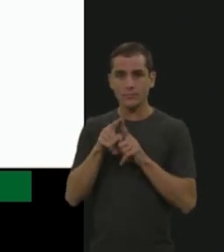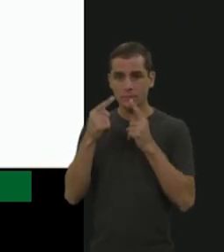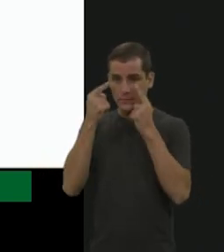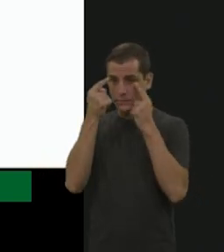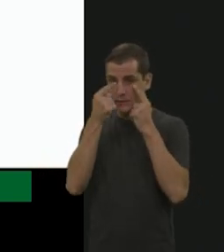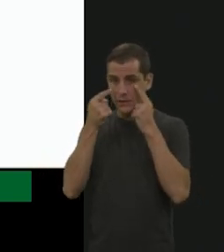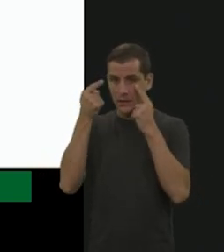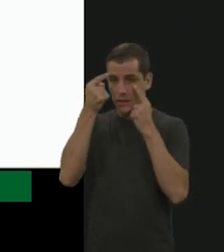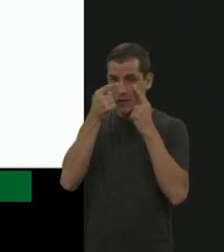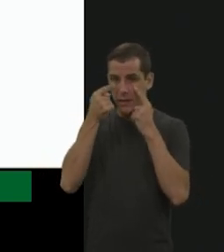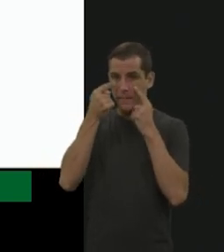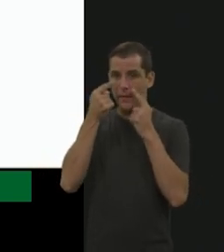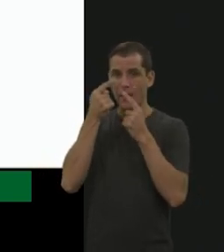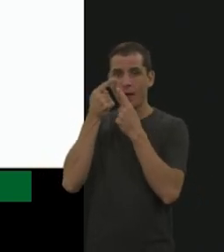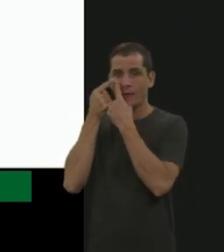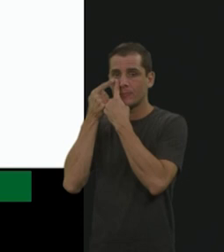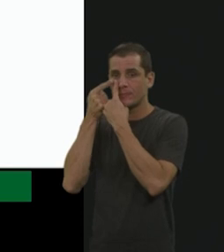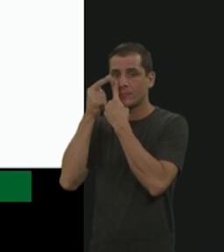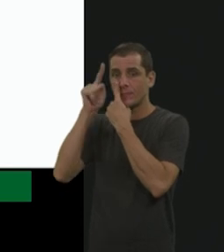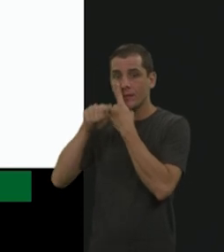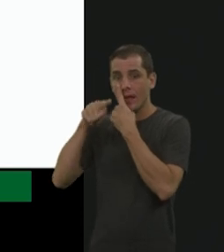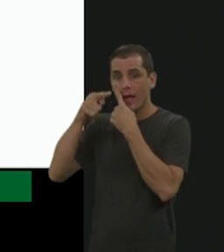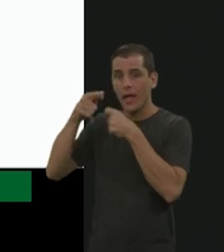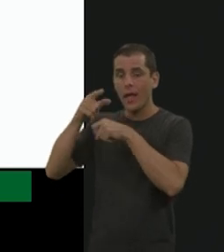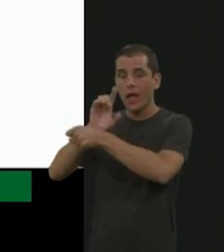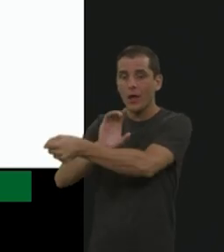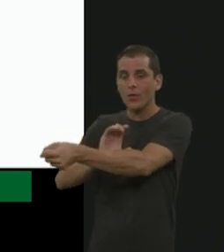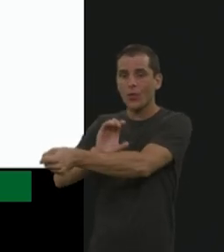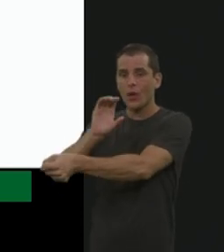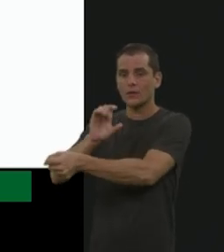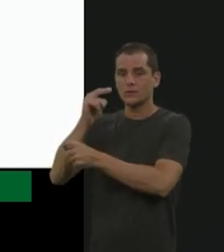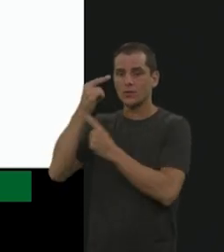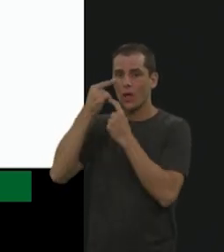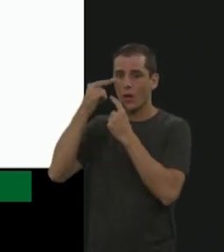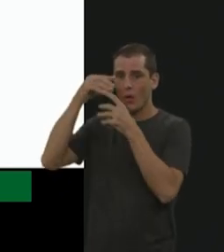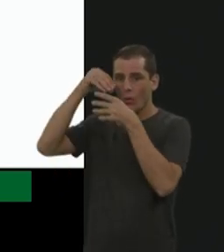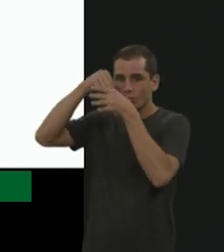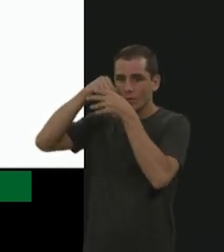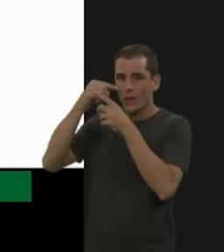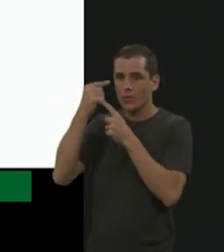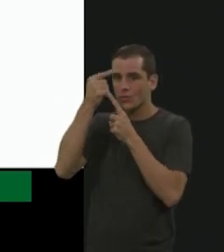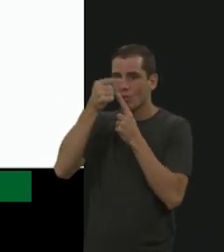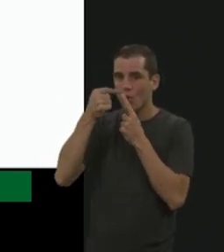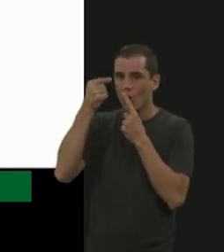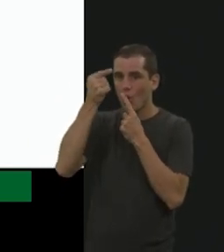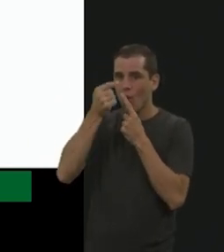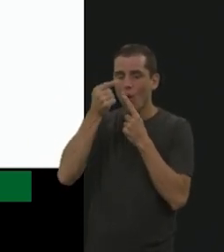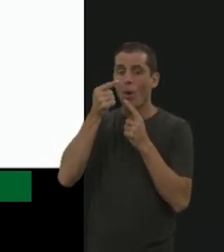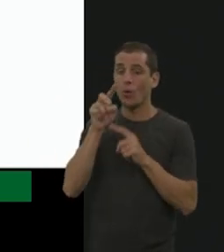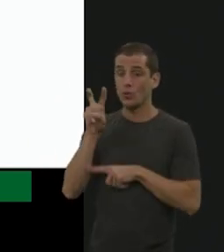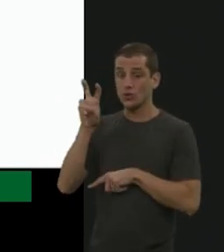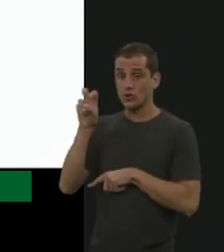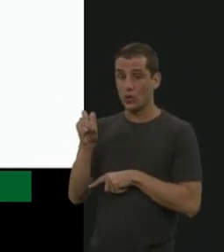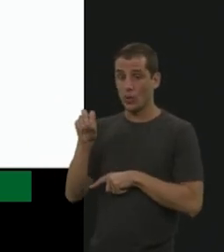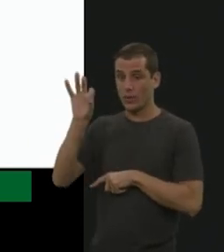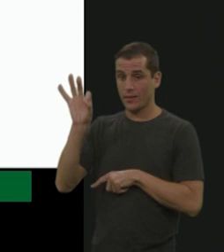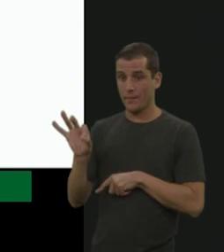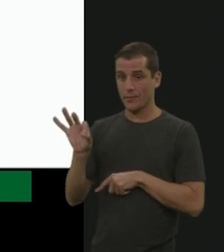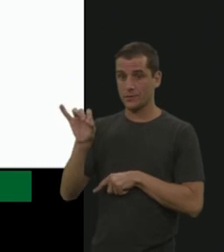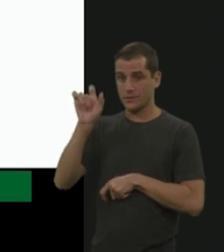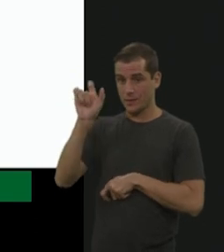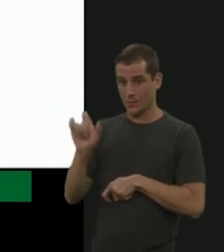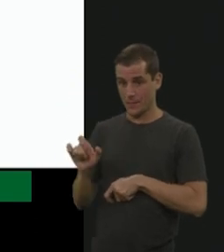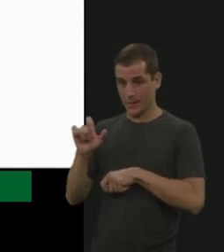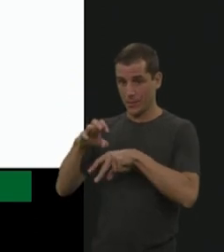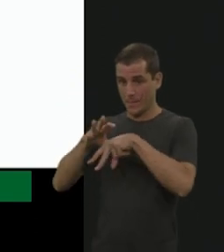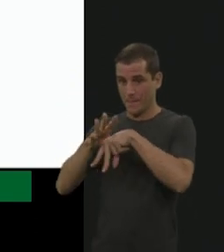cereja, é acúmulo de colesterol no olho, por incrível que pareça. Em uma média de 50% dos pacientes apresentam. E uma coisa